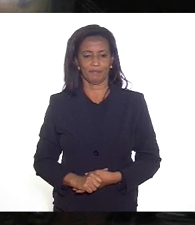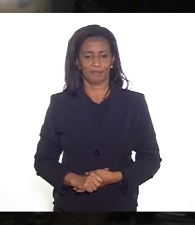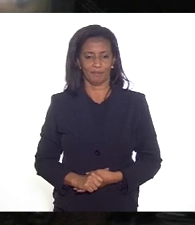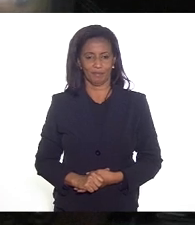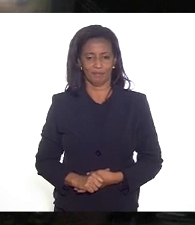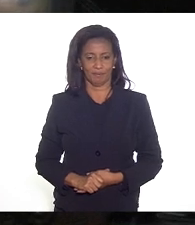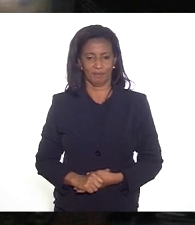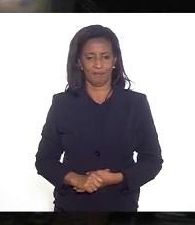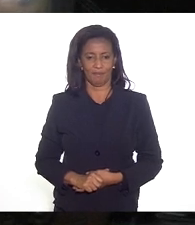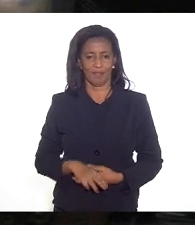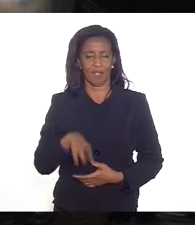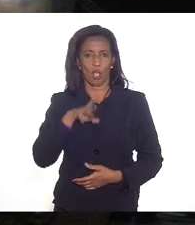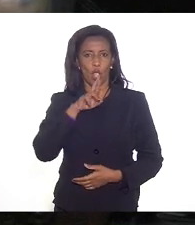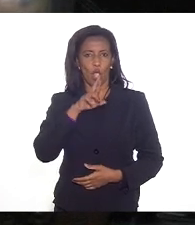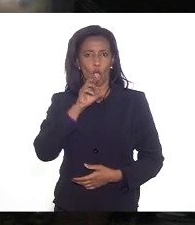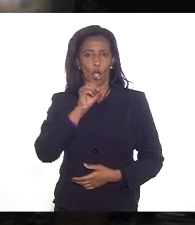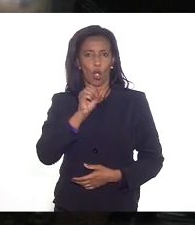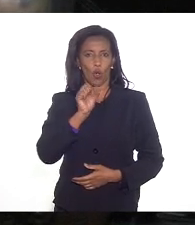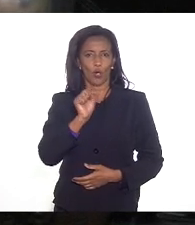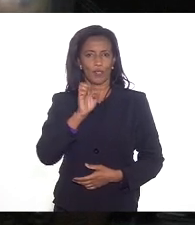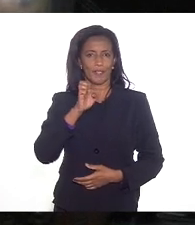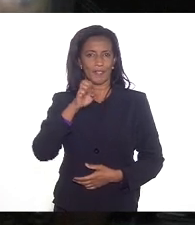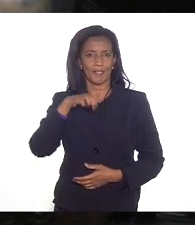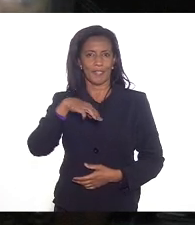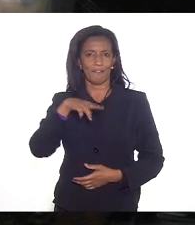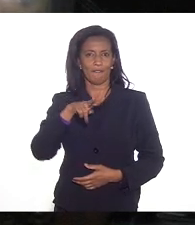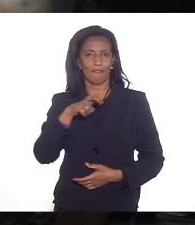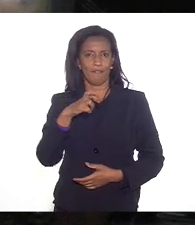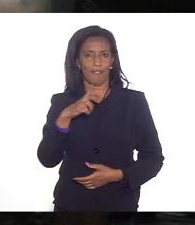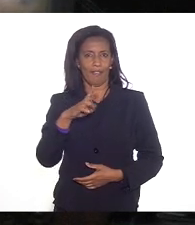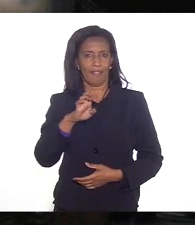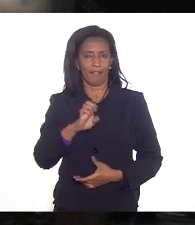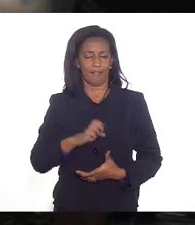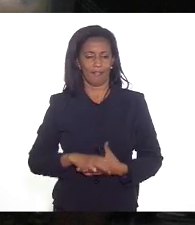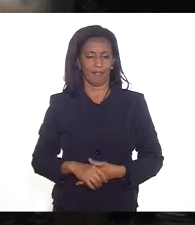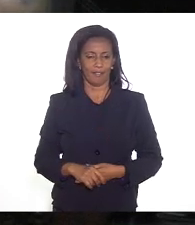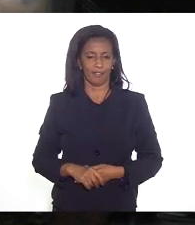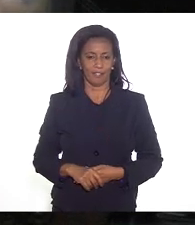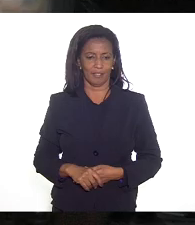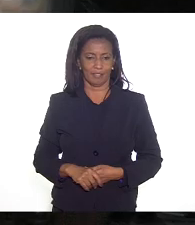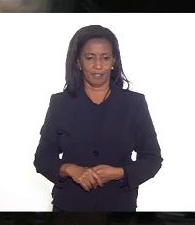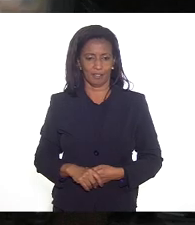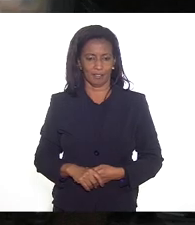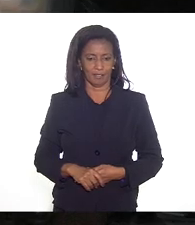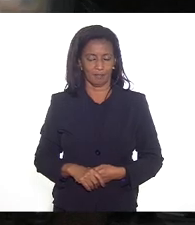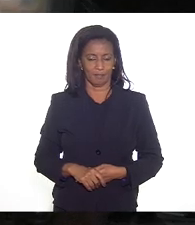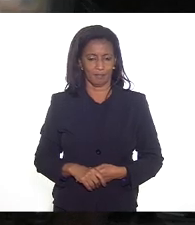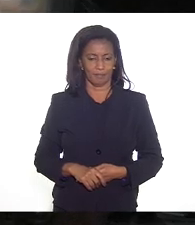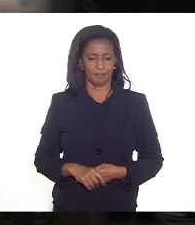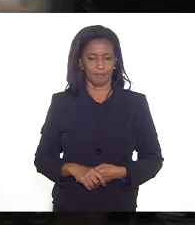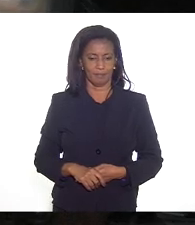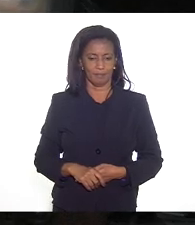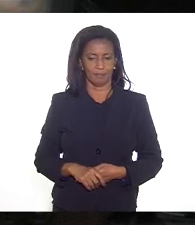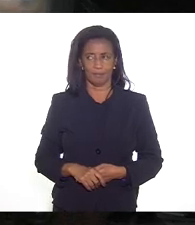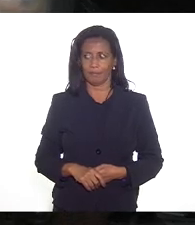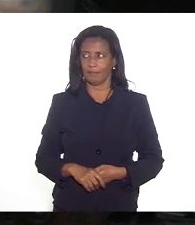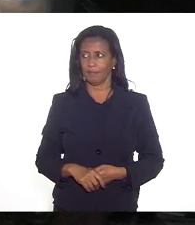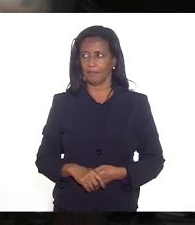o resultado rosenverg Reis o deputado rosenverg Reis